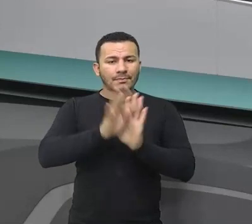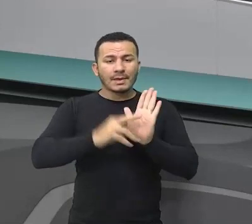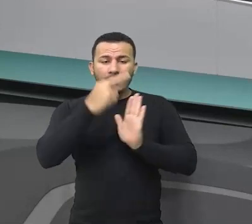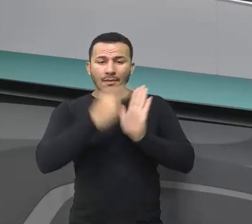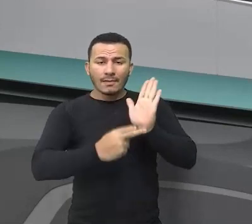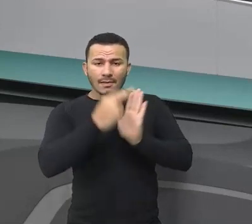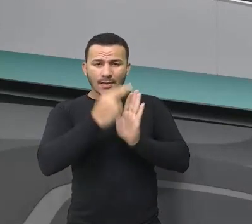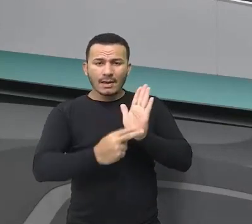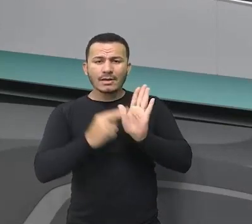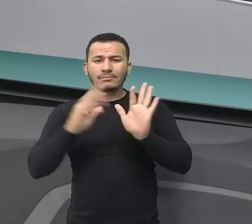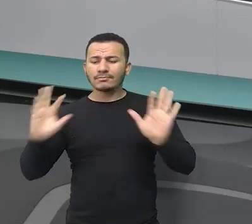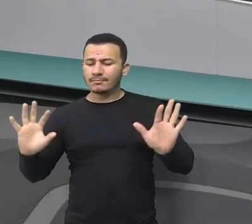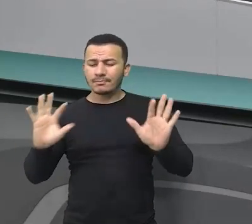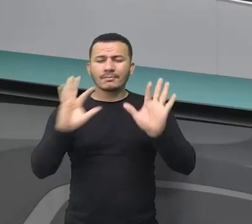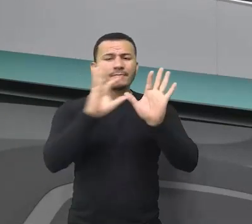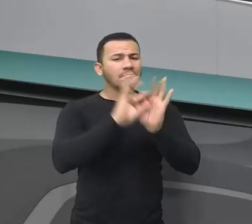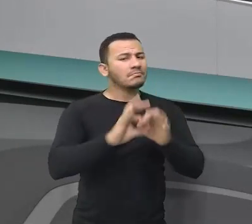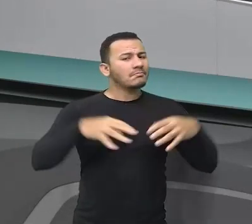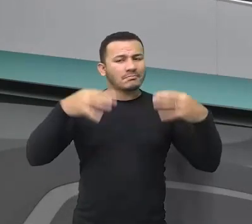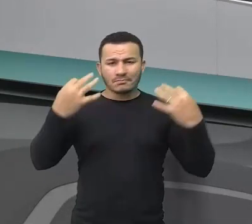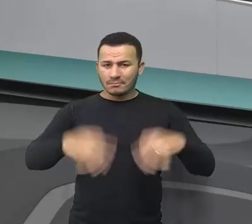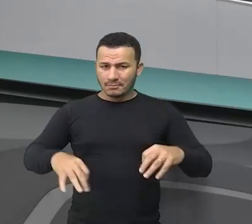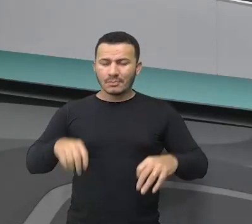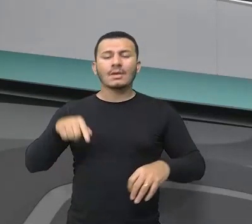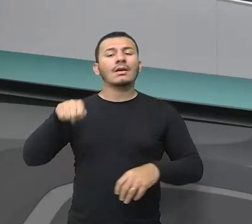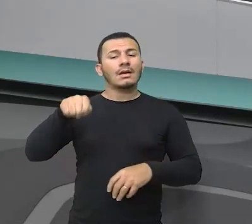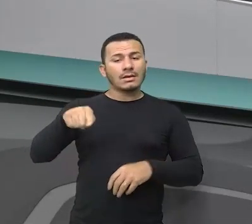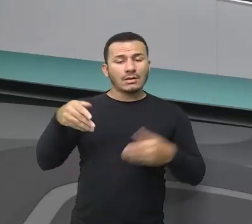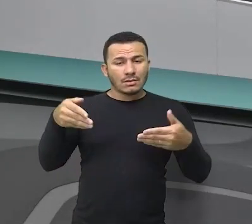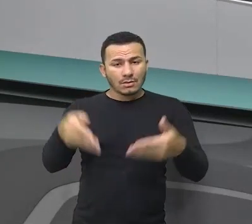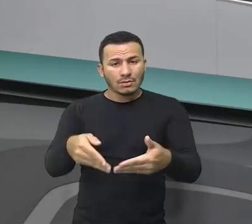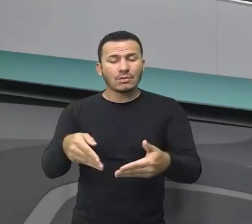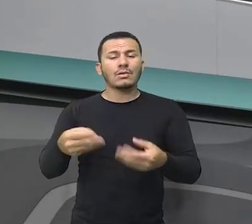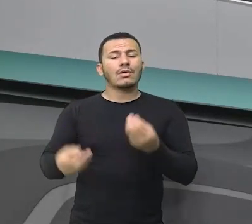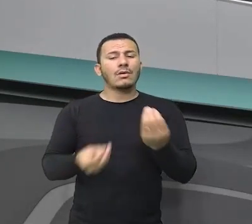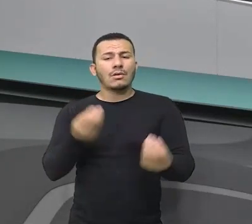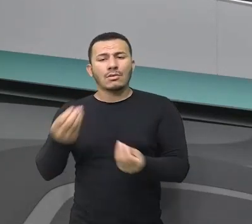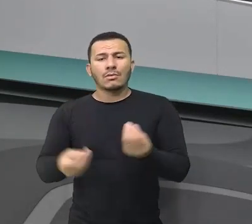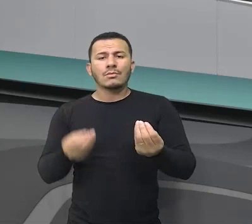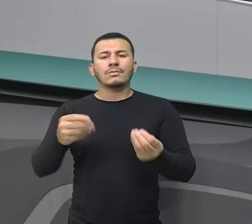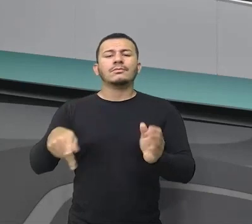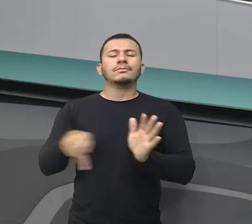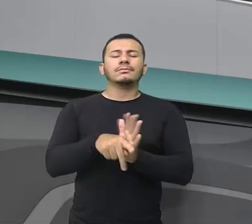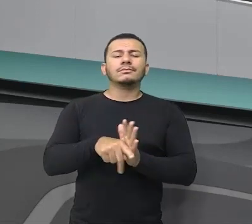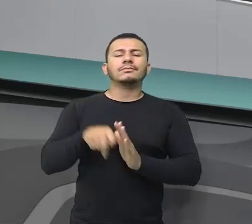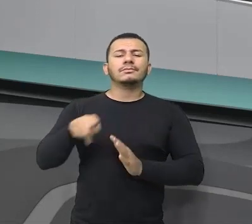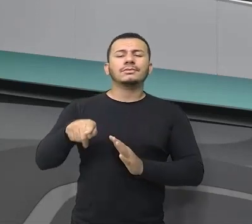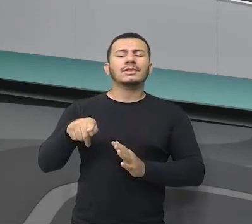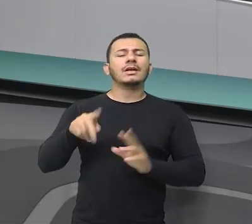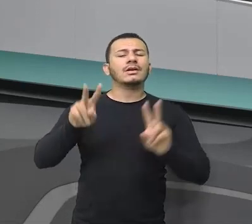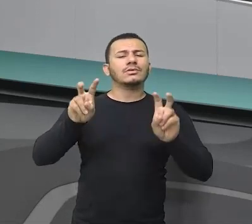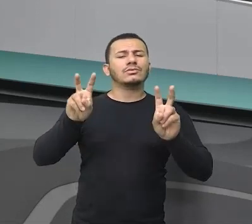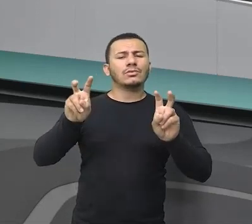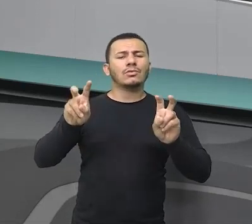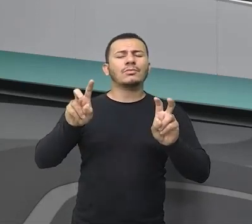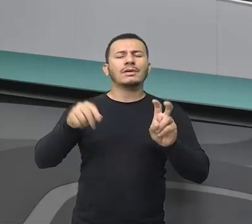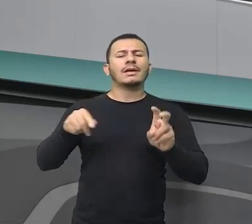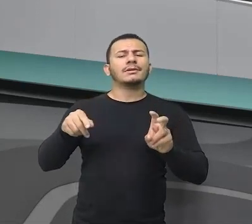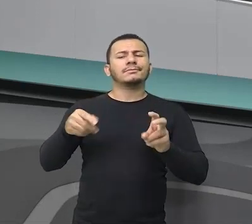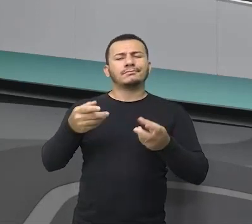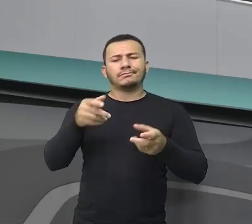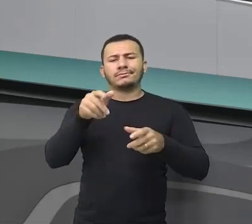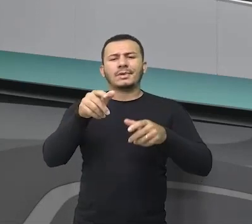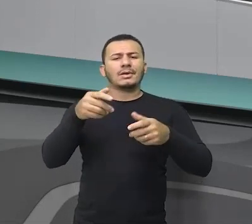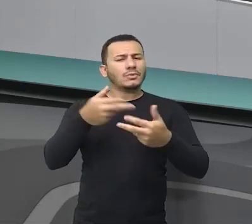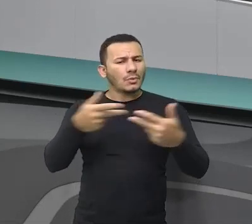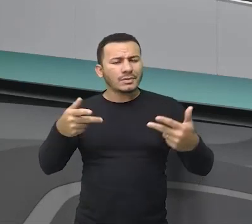leitura, a gente vai ver que é justamente isso. O foco aí é o aspecto das questões que estão